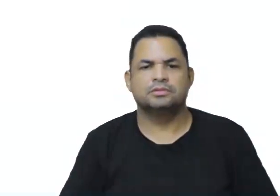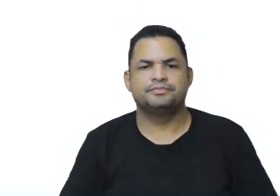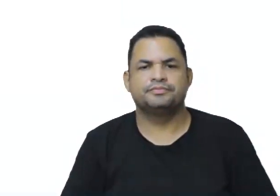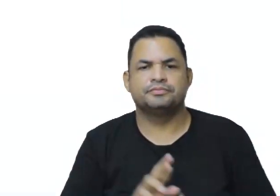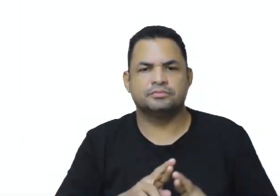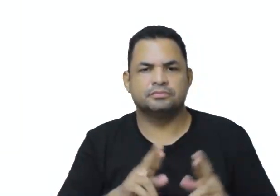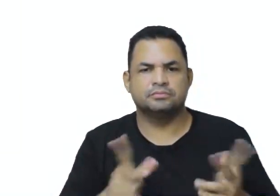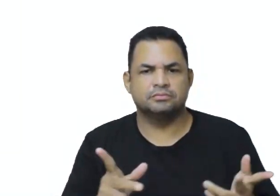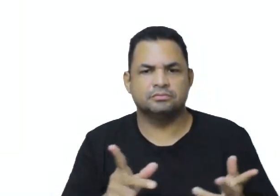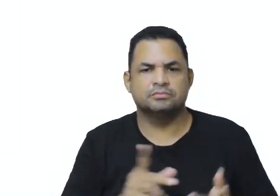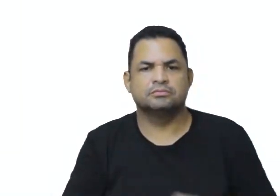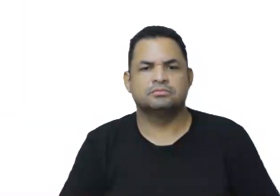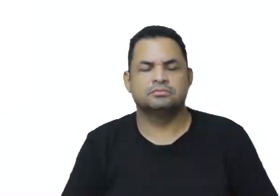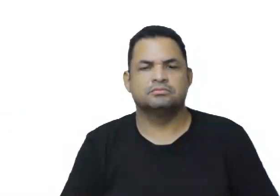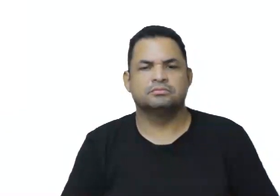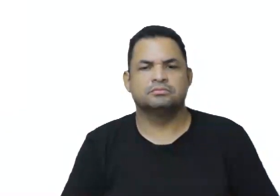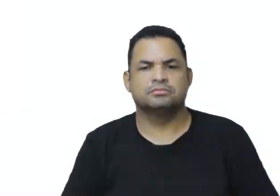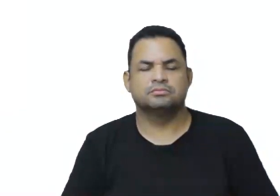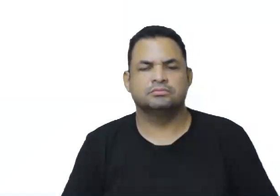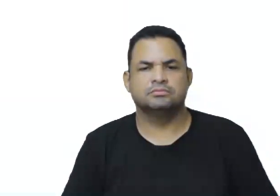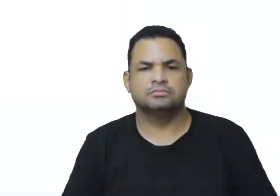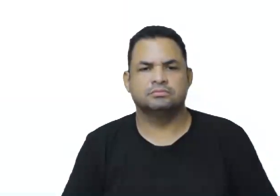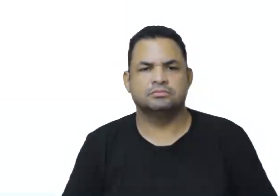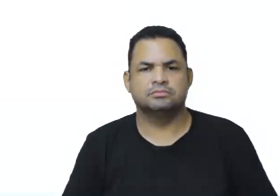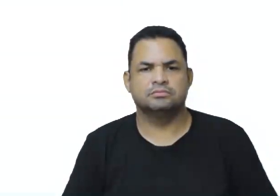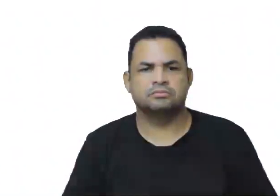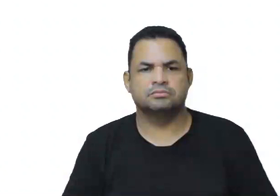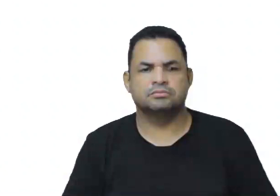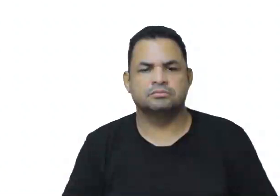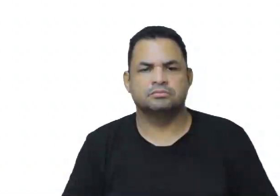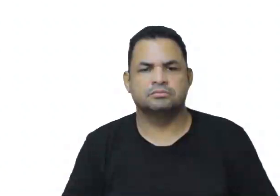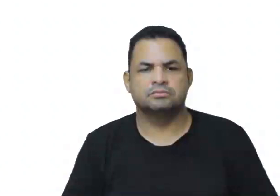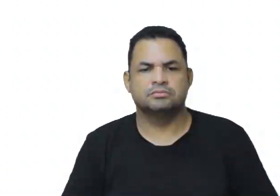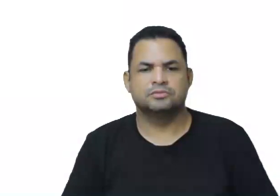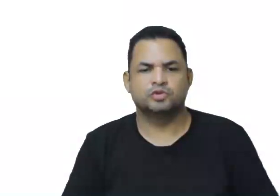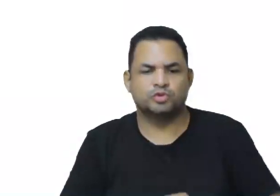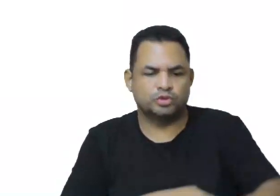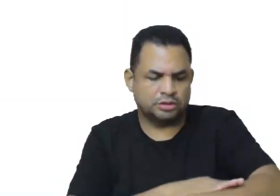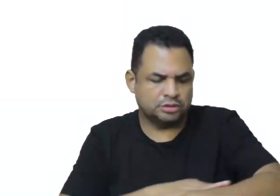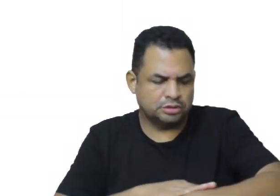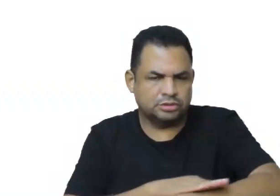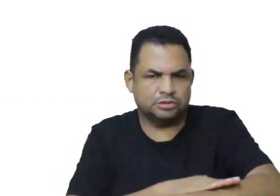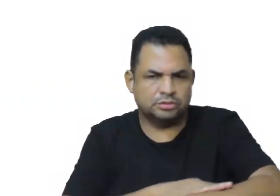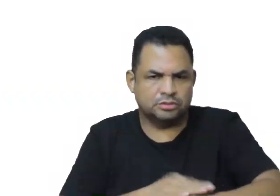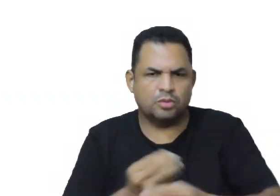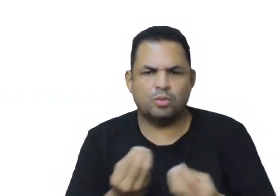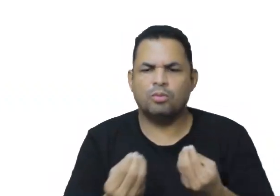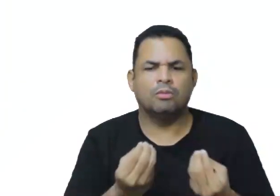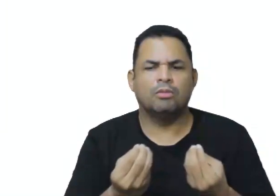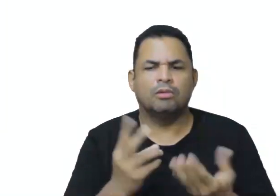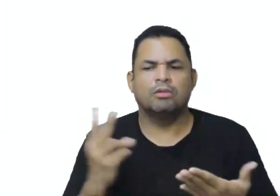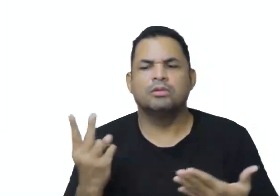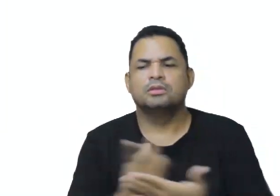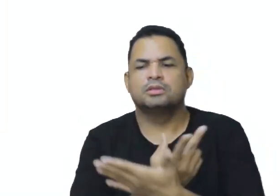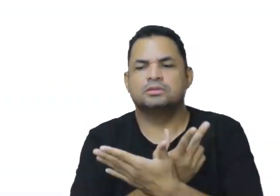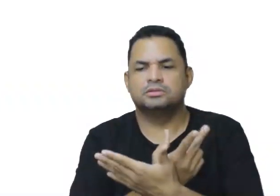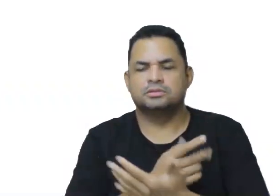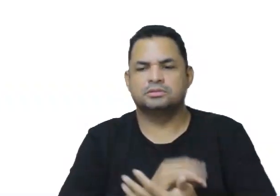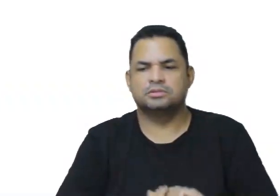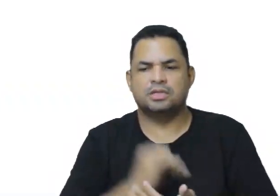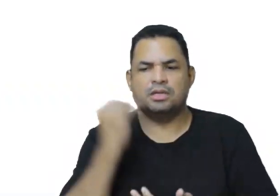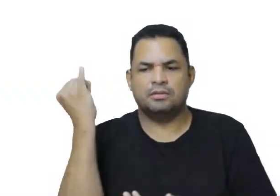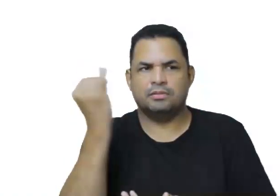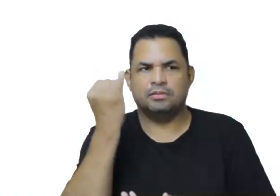a diferenciação e especialização, né, dos tecidos. Como assim, professor? Isso aqui é